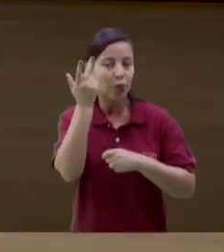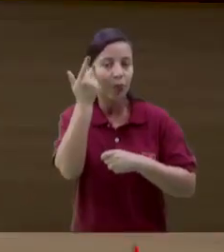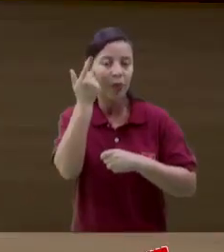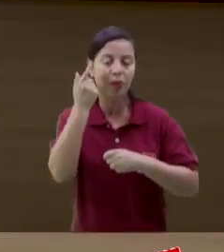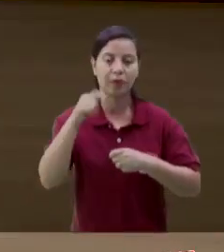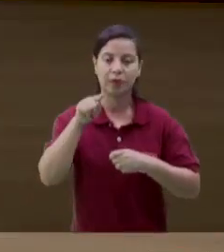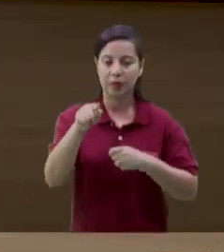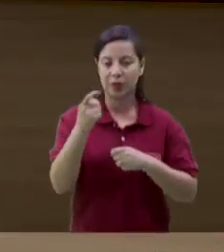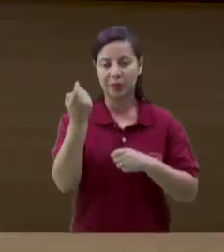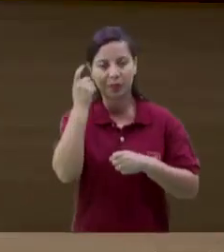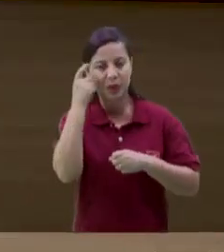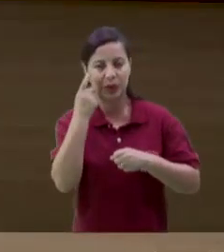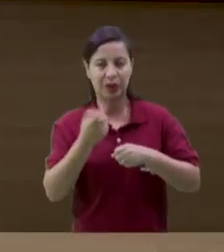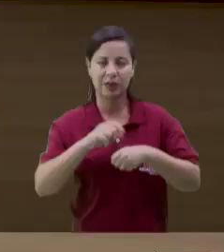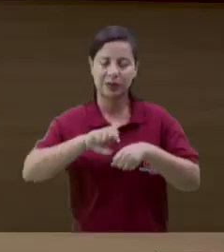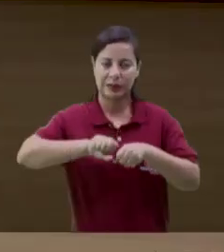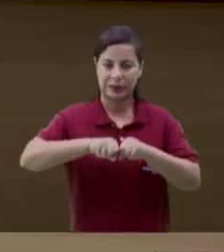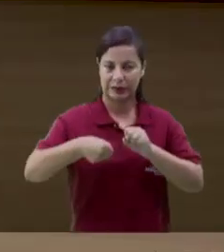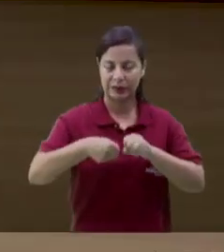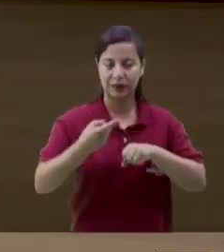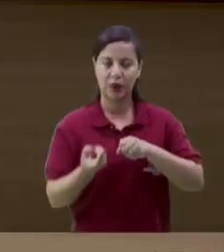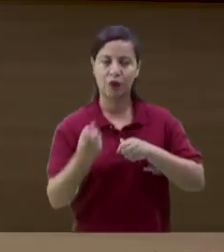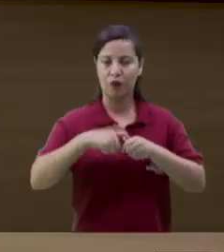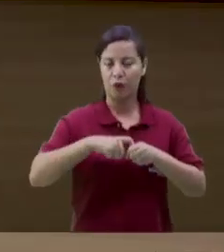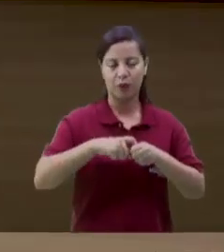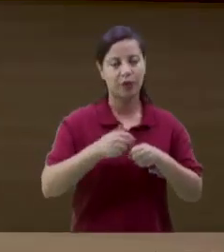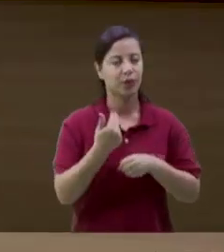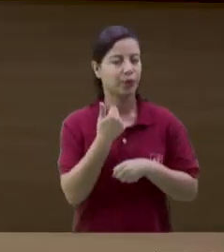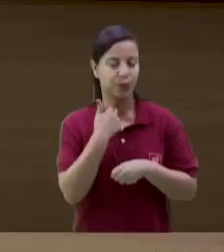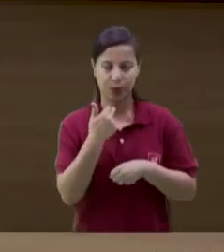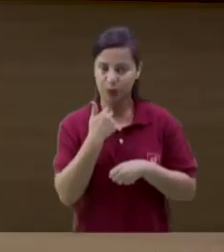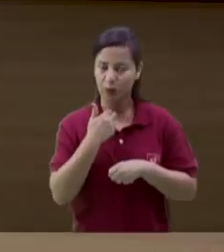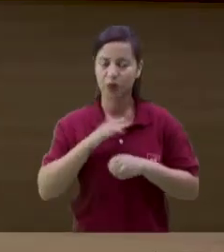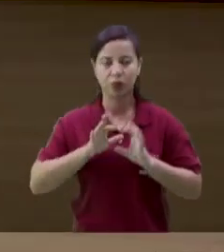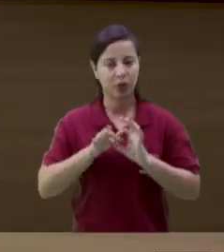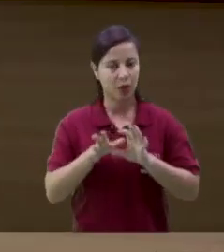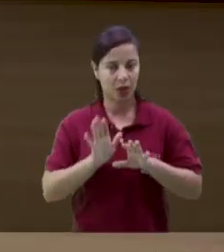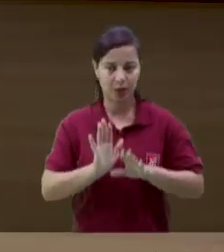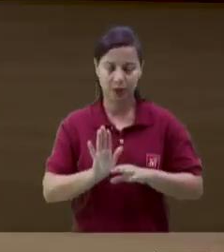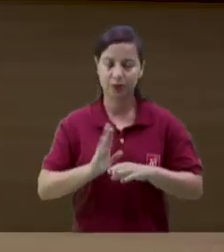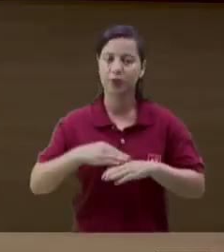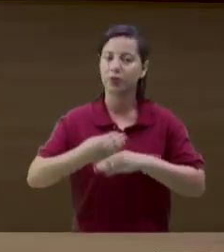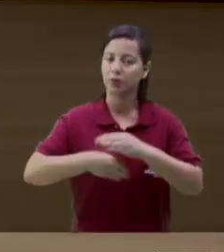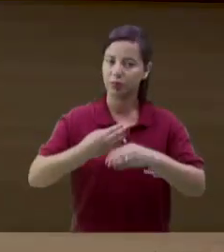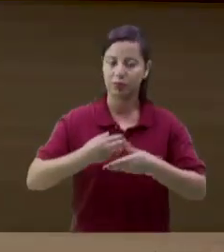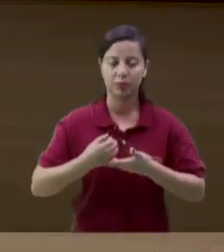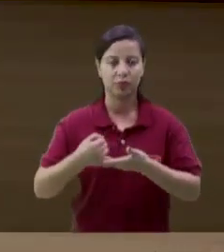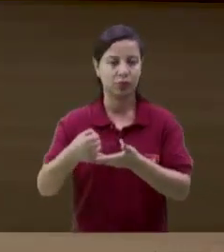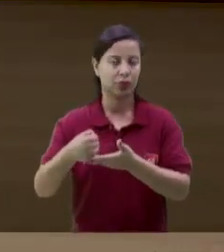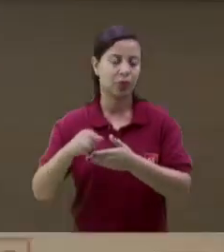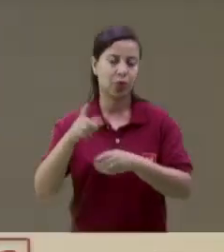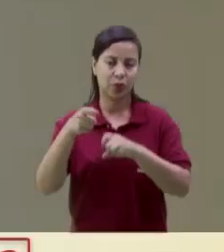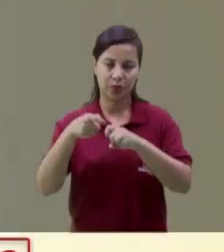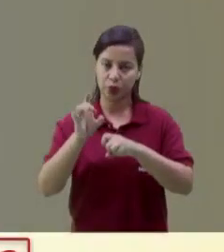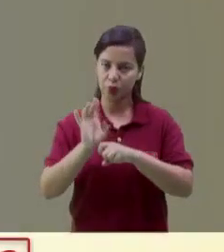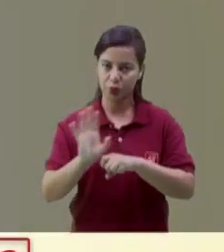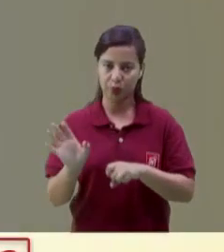Não tente voltar ela para o lugar, em hipótese alguma, para evitar agravamentos maiores.